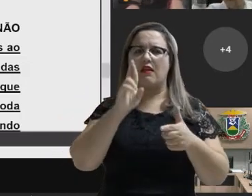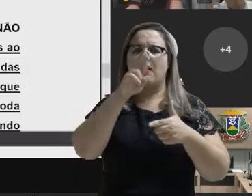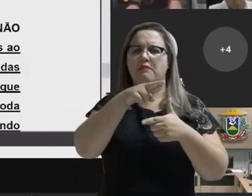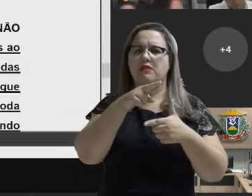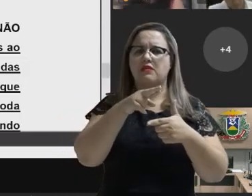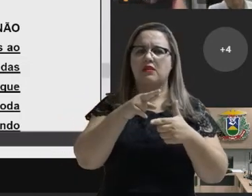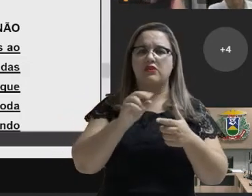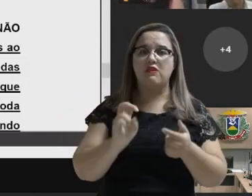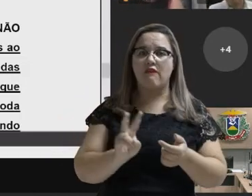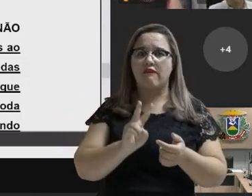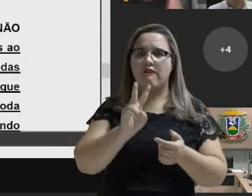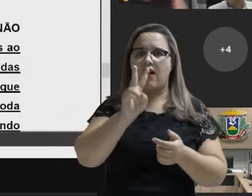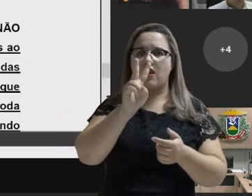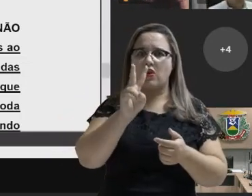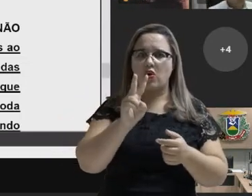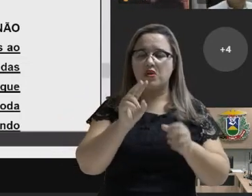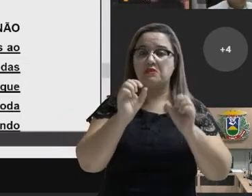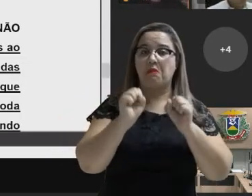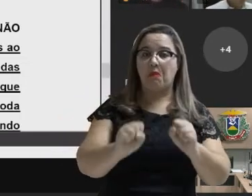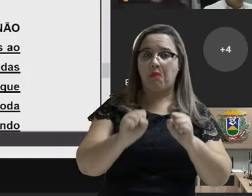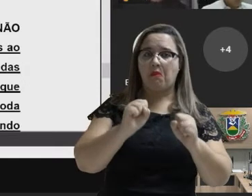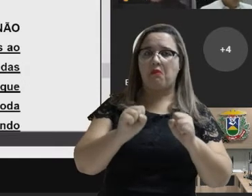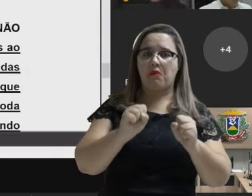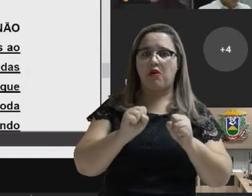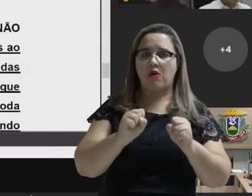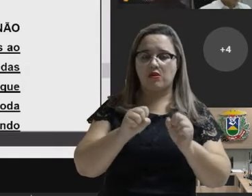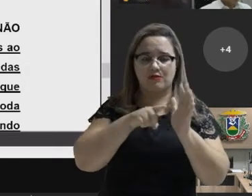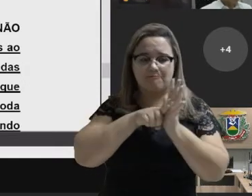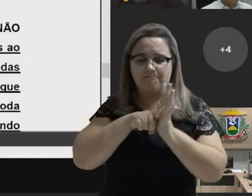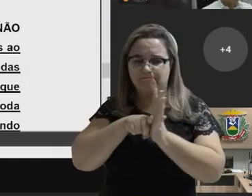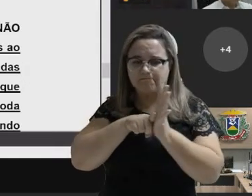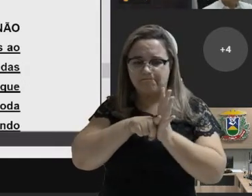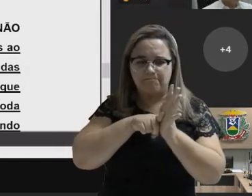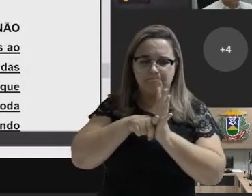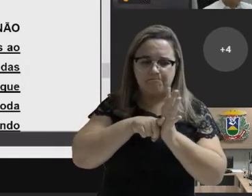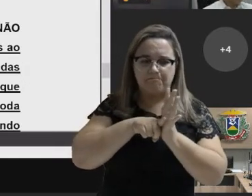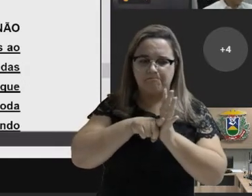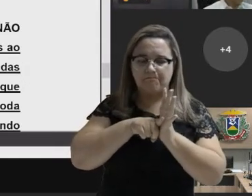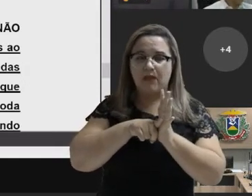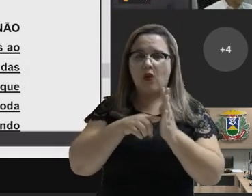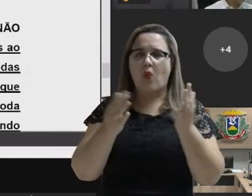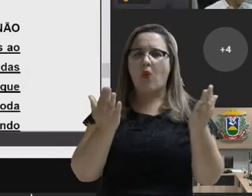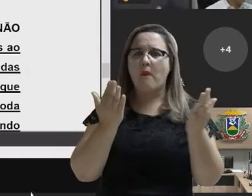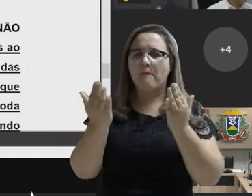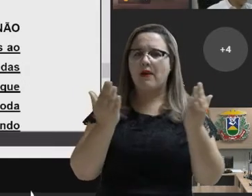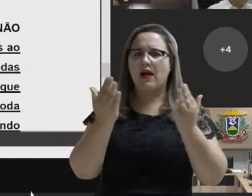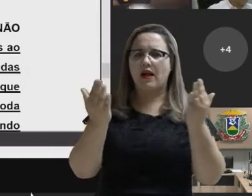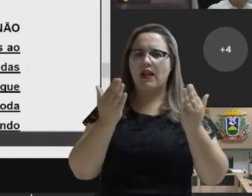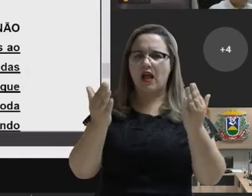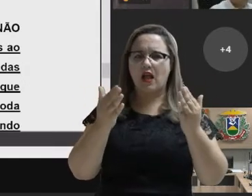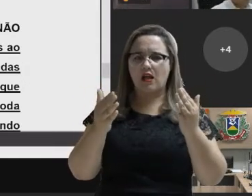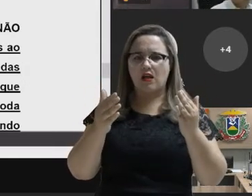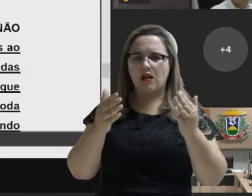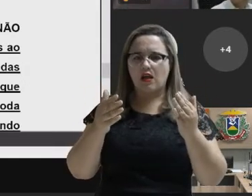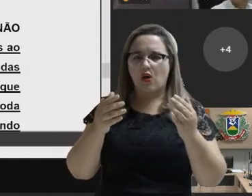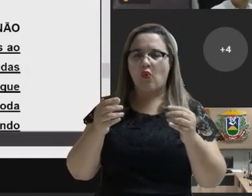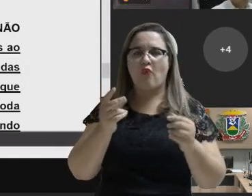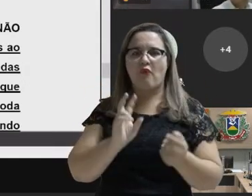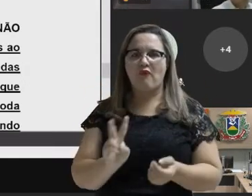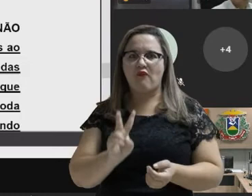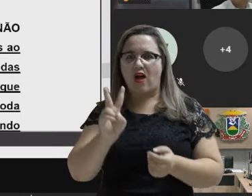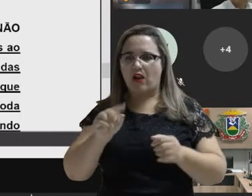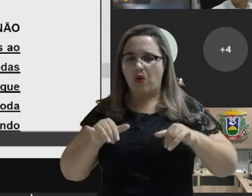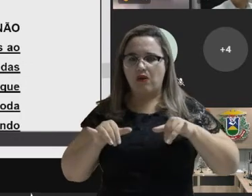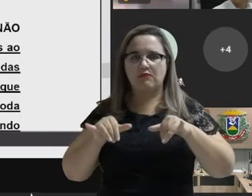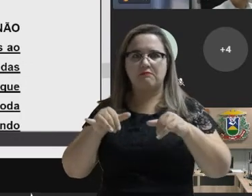valores poderiam ser objetos de investigação, comparando-se aos preços do mercado praticado à época. E aí, nesse toar,